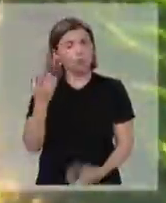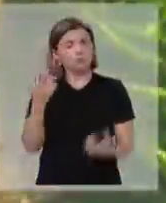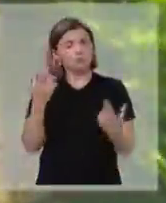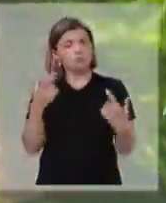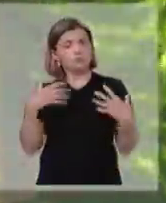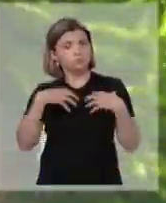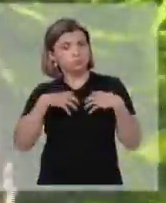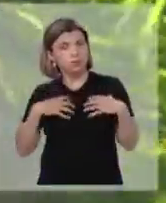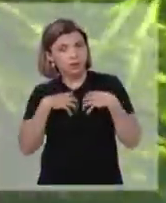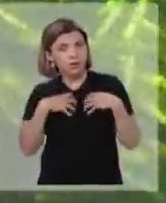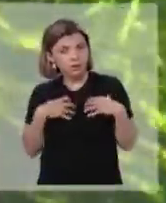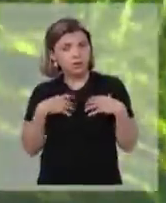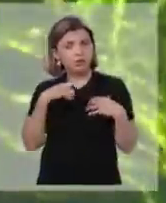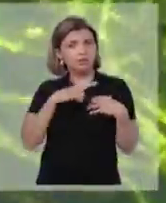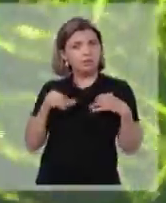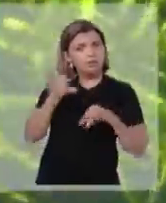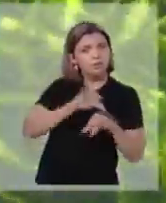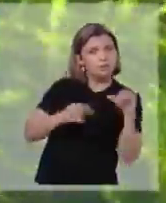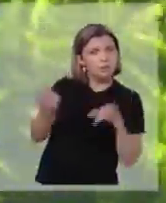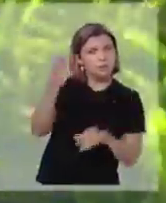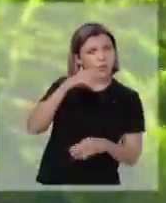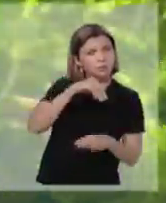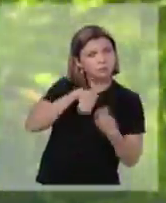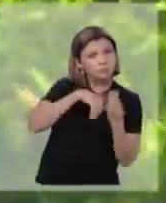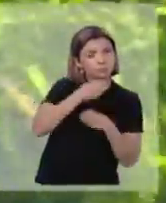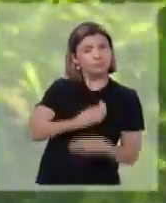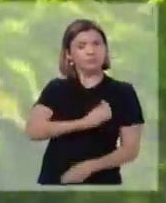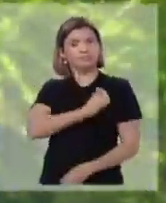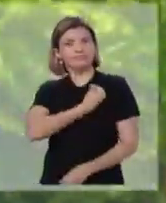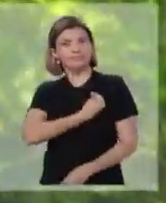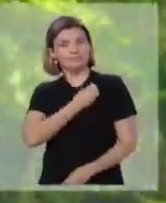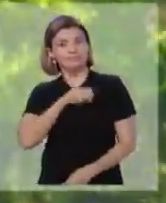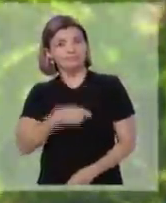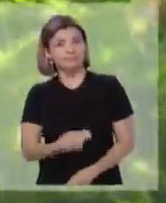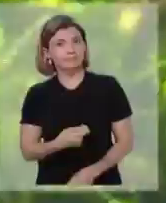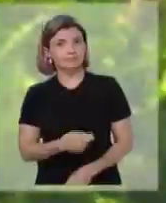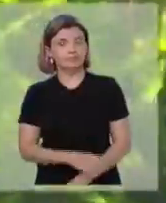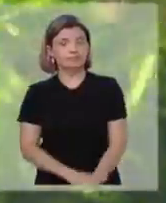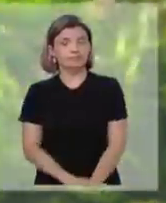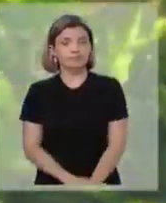Já os seres vivos transformam ligações químicas e luz em vida.